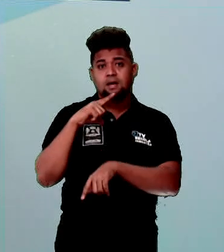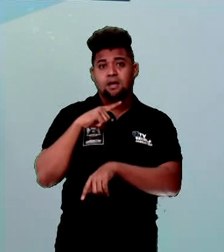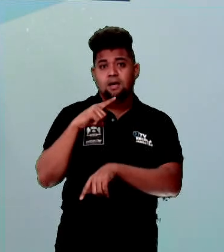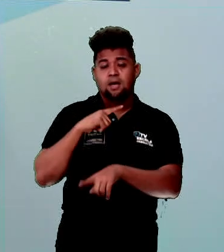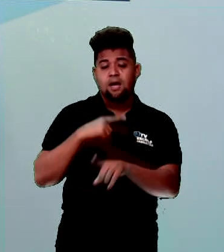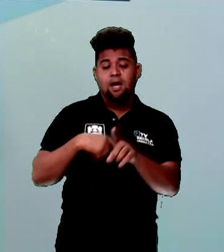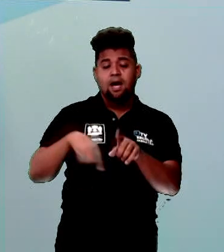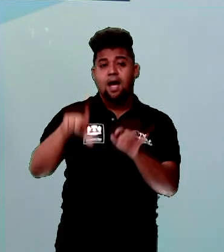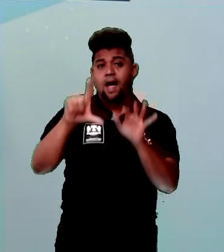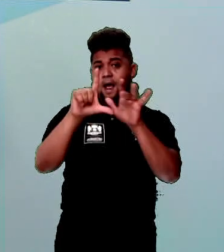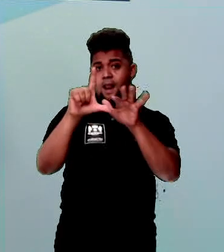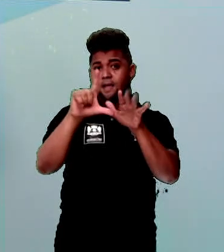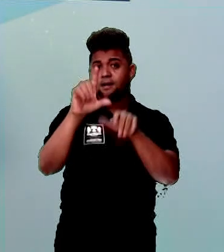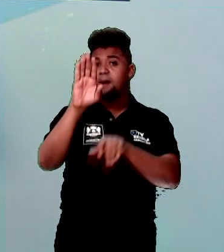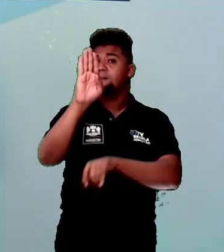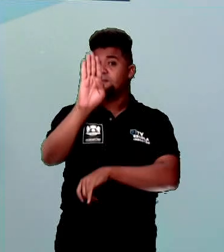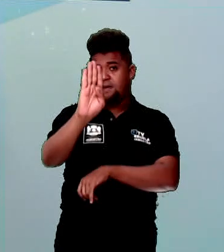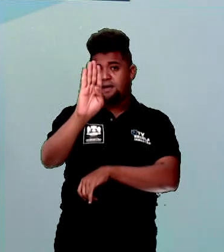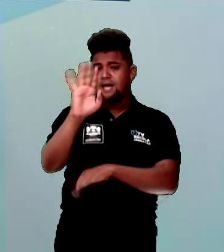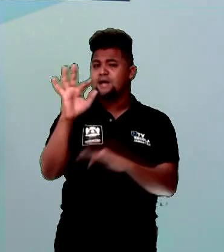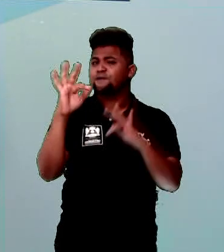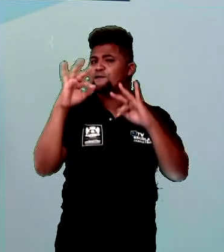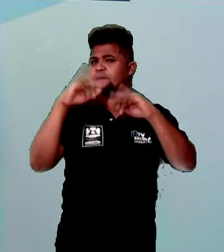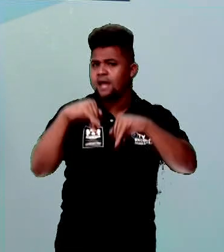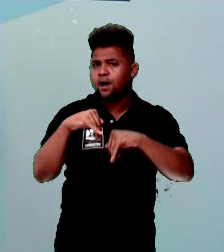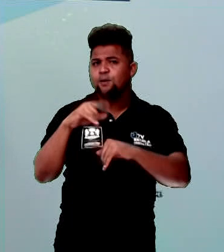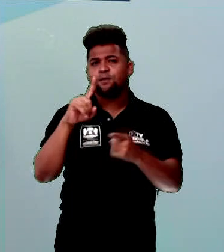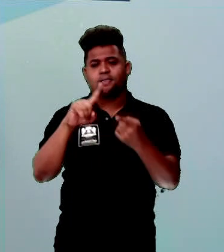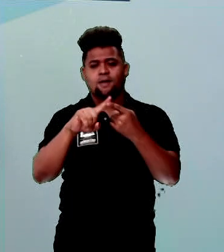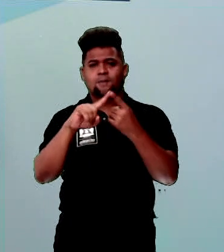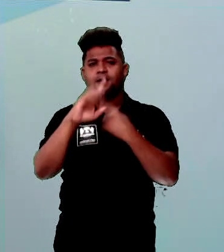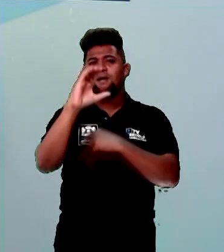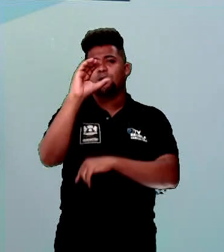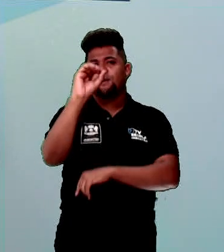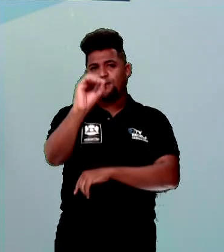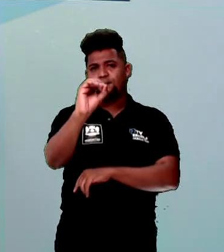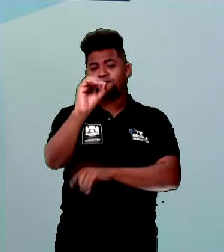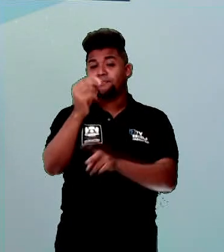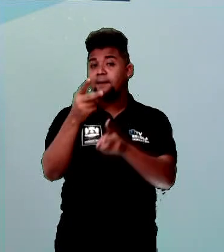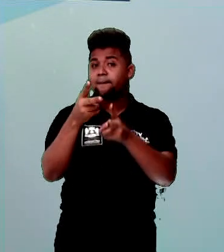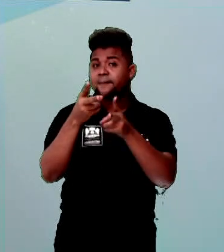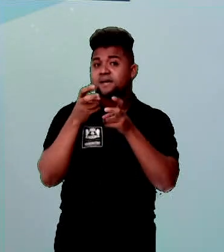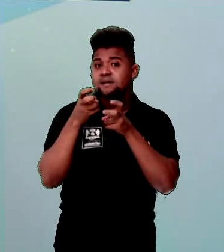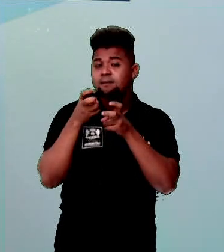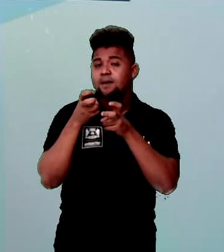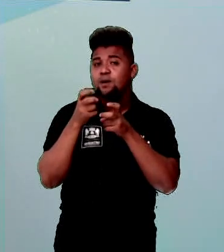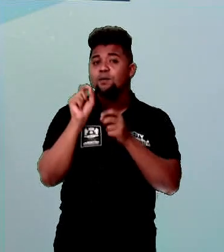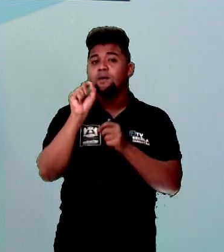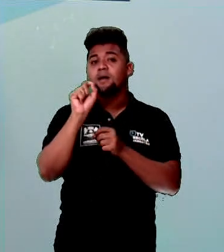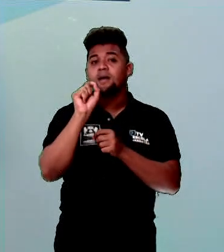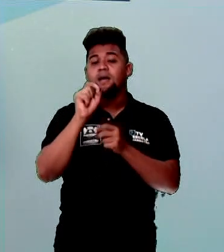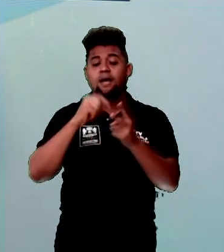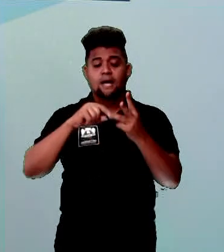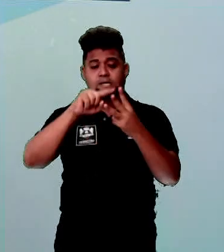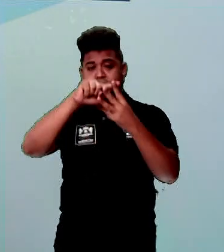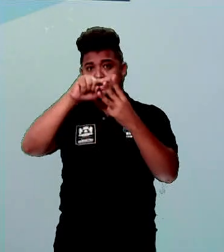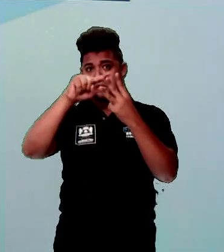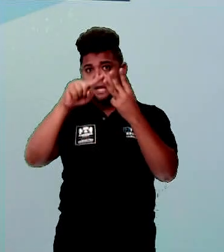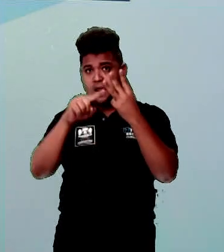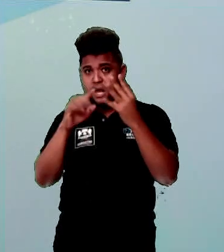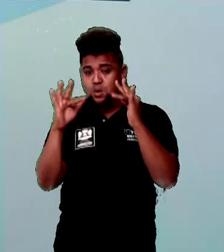E para finalizar, a letra O. E vocês percebem que as três últimas letras, tanto